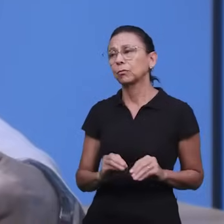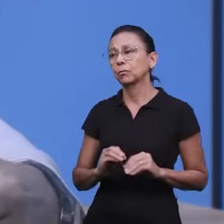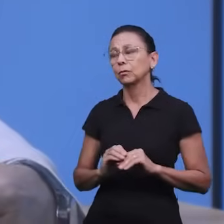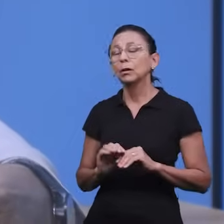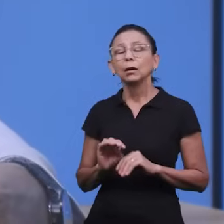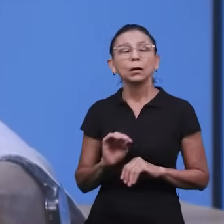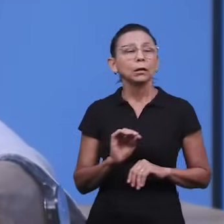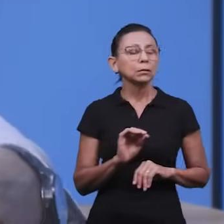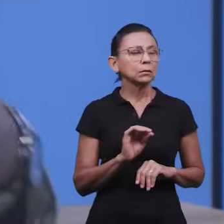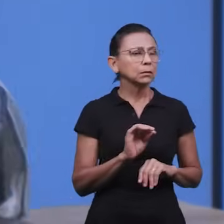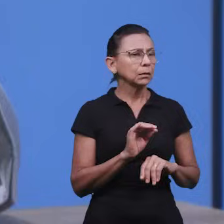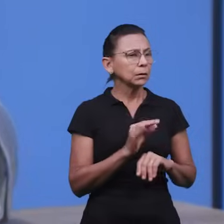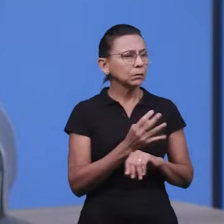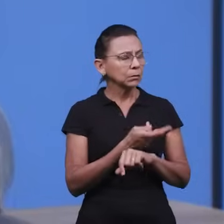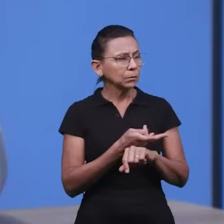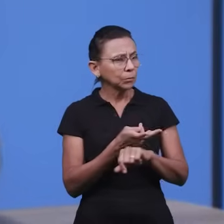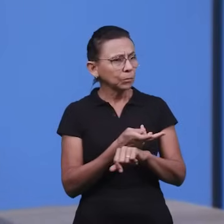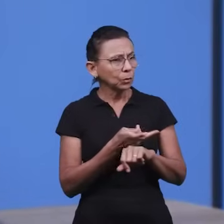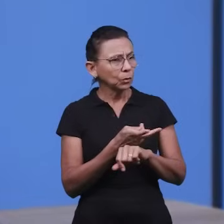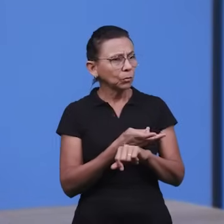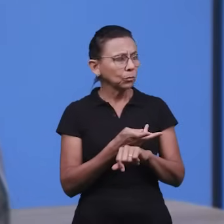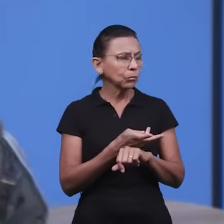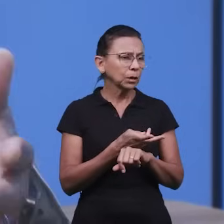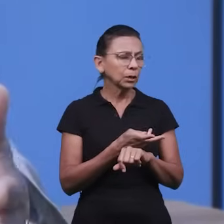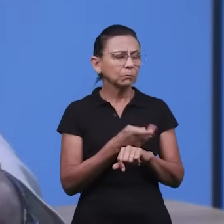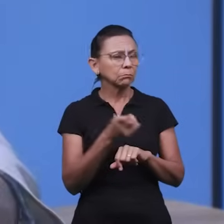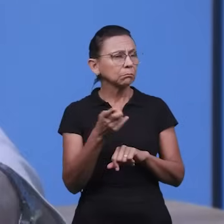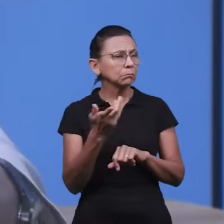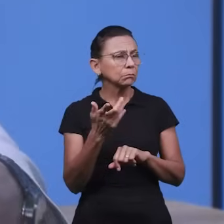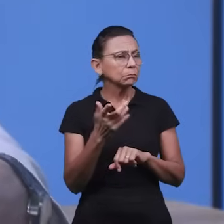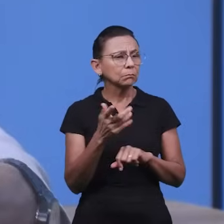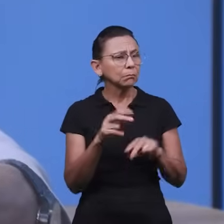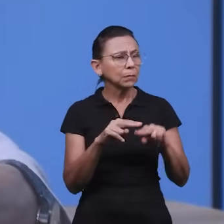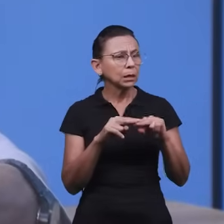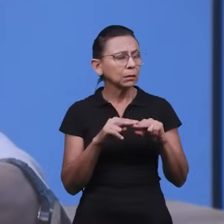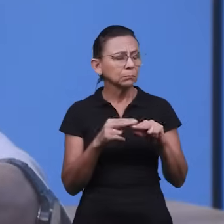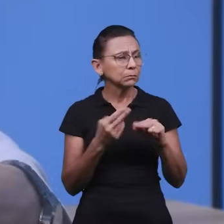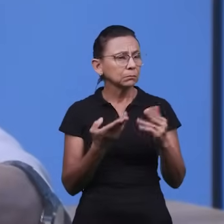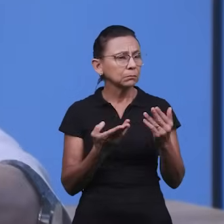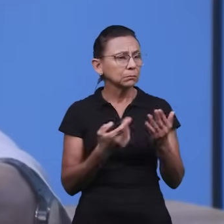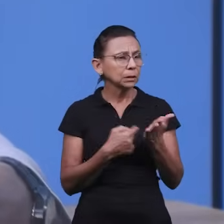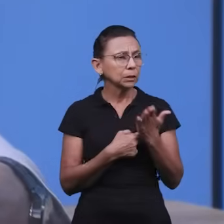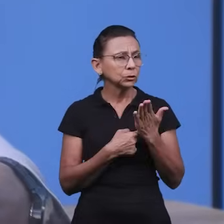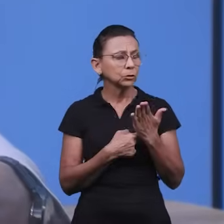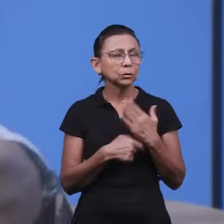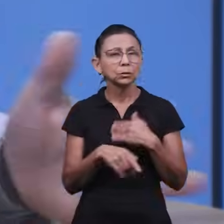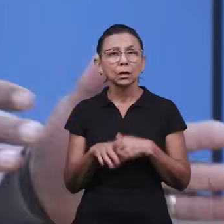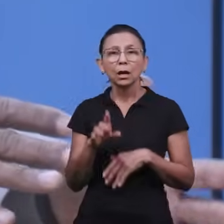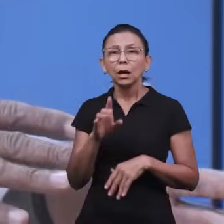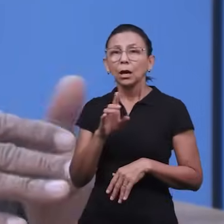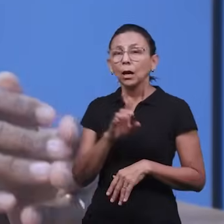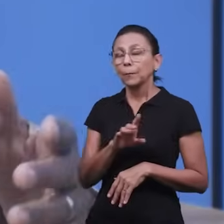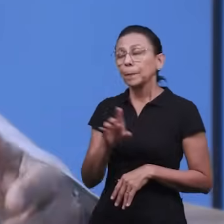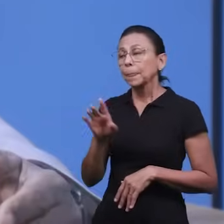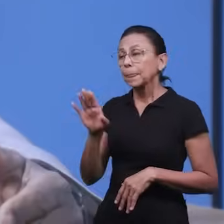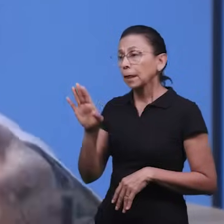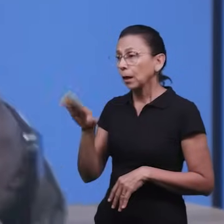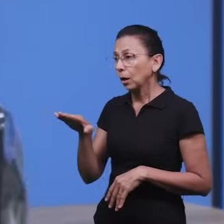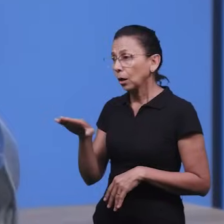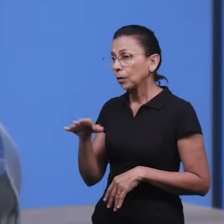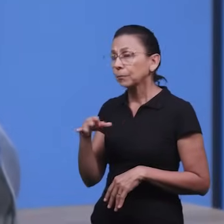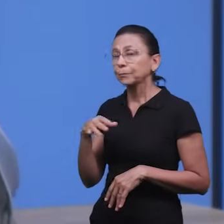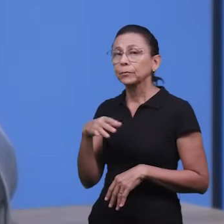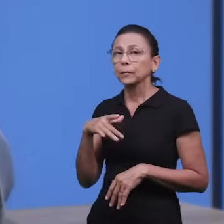você acha, e fala que a gente vai ver o que a gente pode fazer para te ajudar. Ela falou assim, olha, eu tenho um cavalinho,